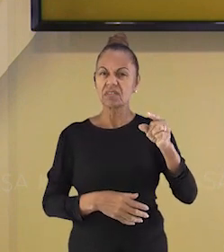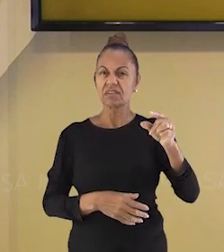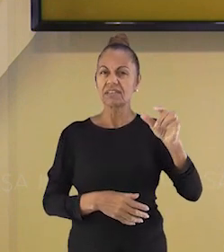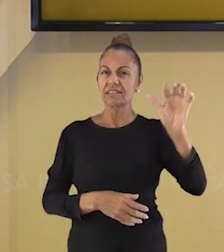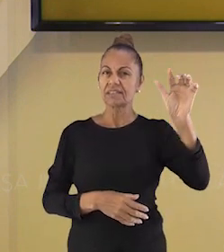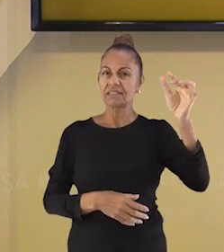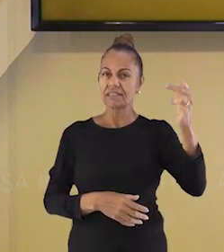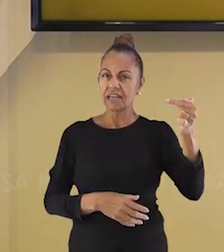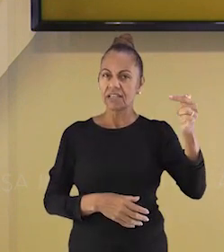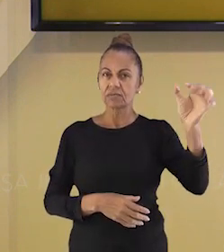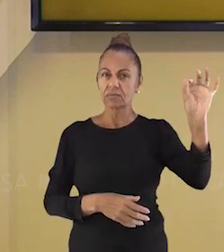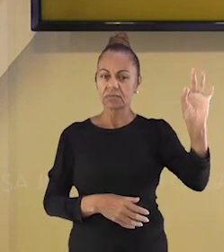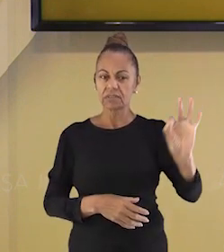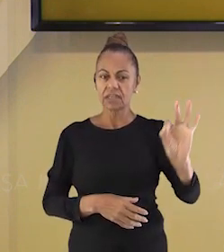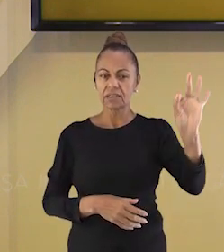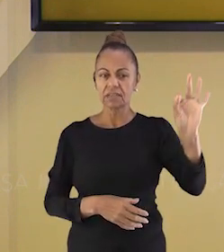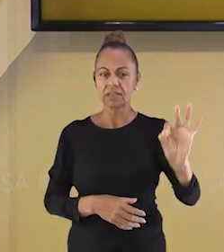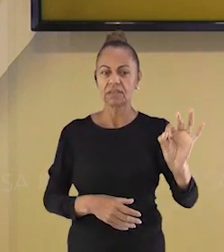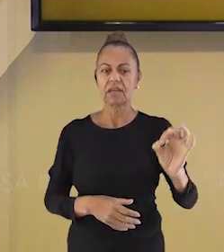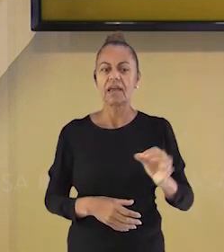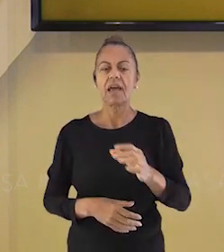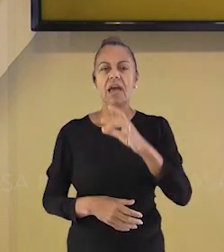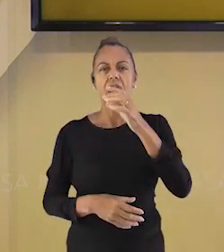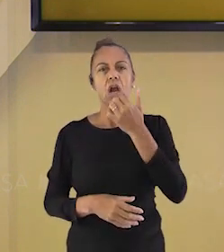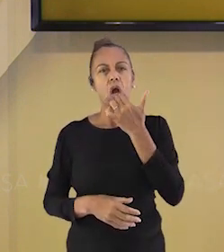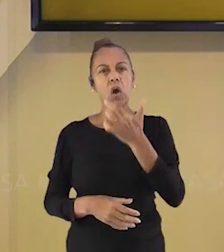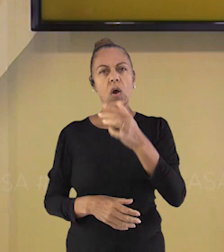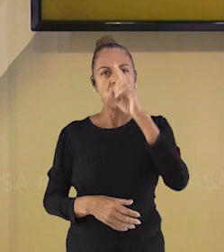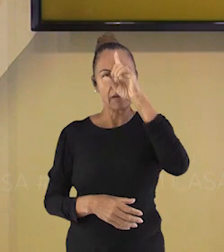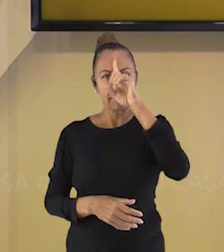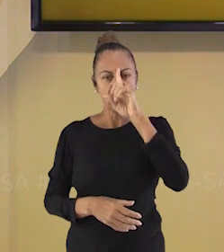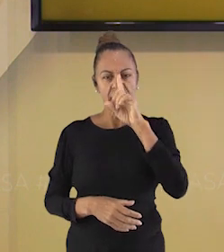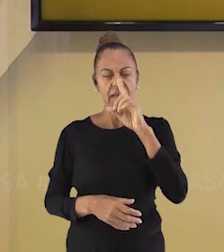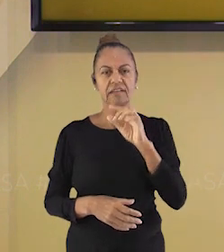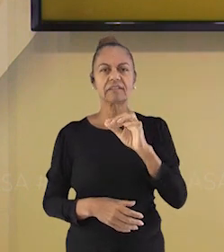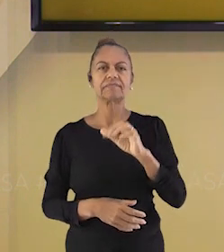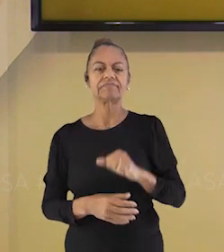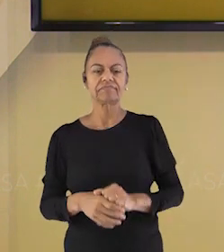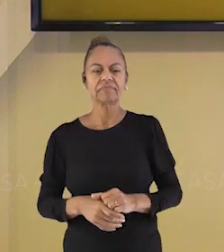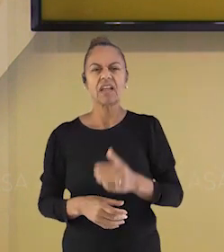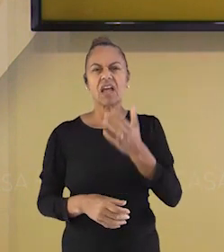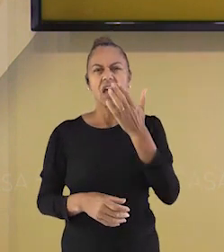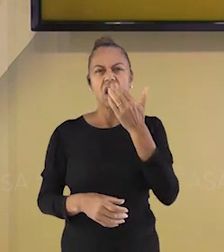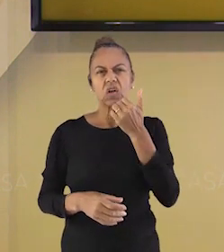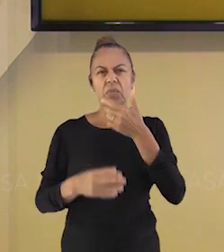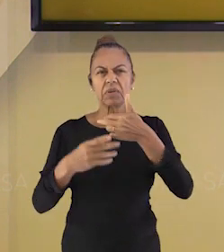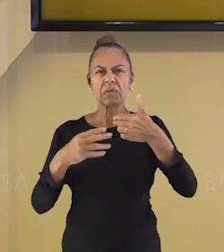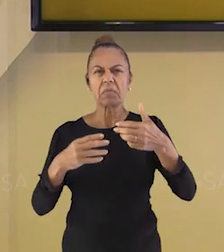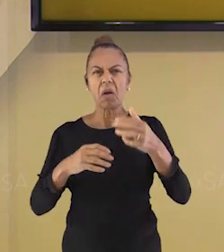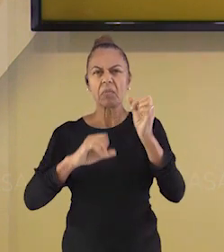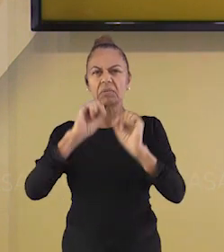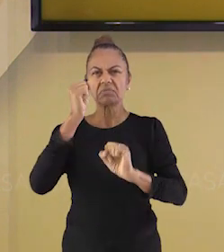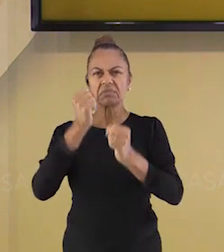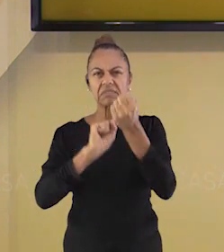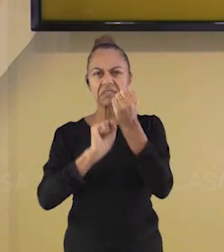32,7%. Esse aqui, que está em amarelo. Fast food,